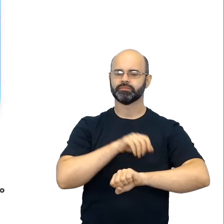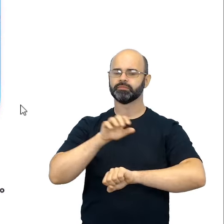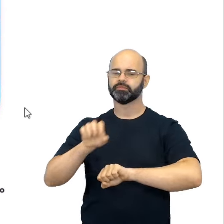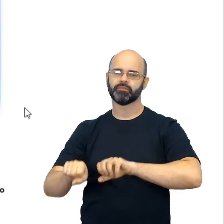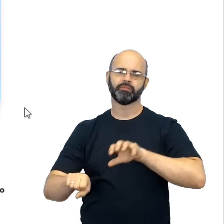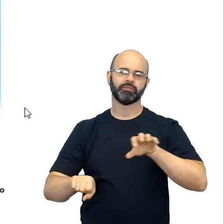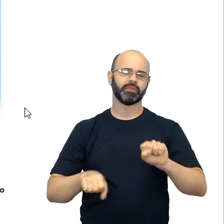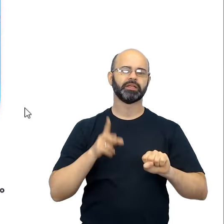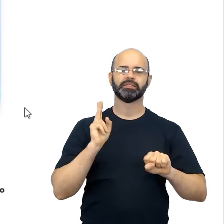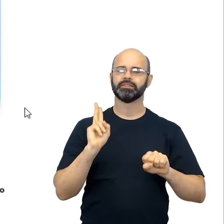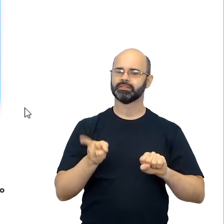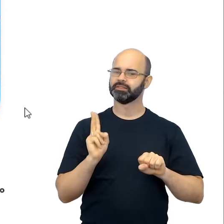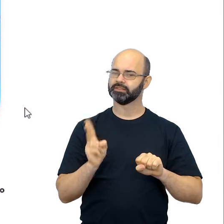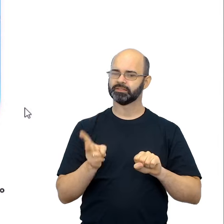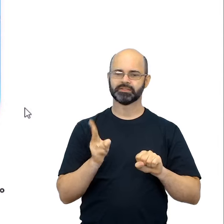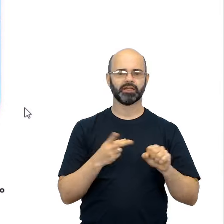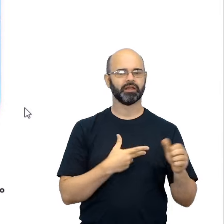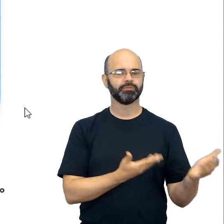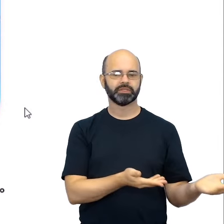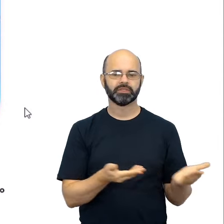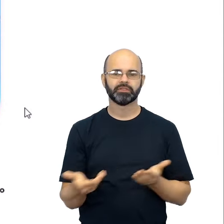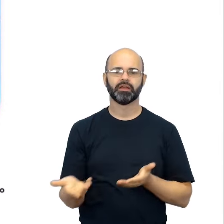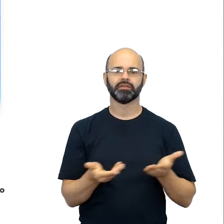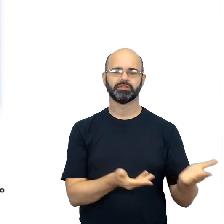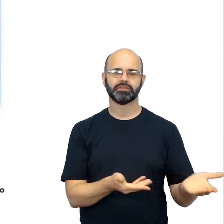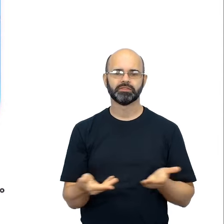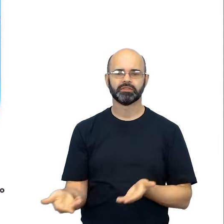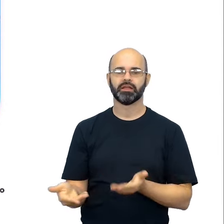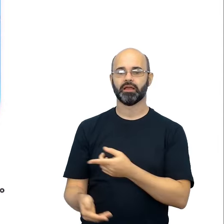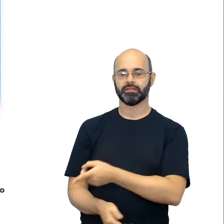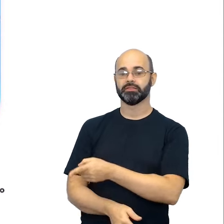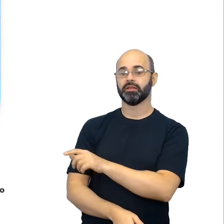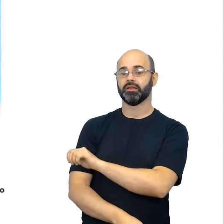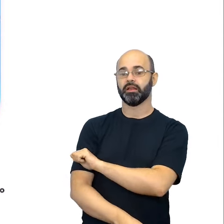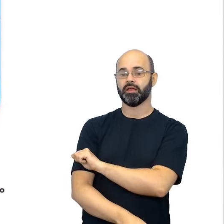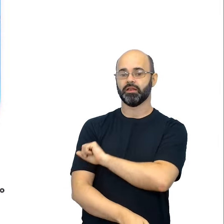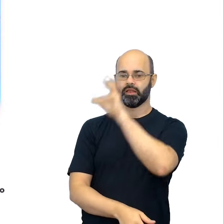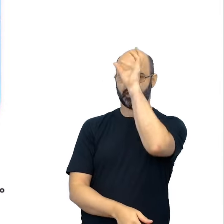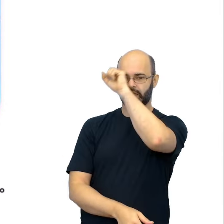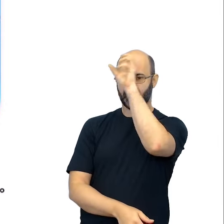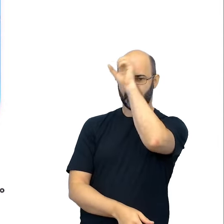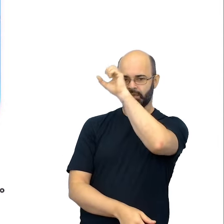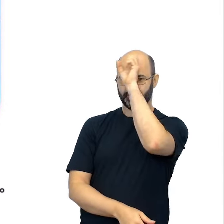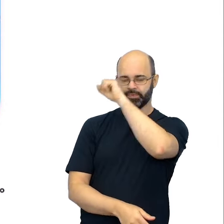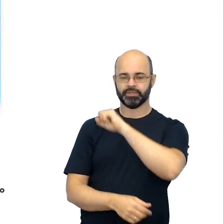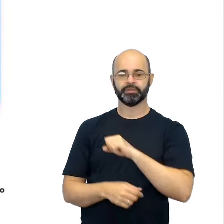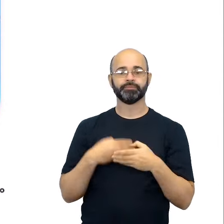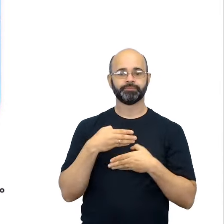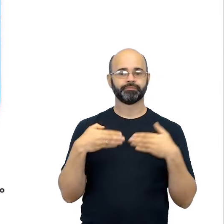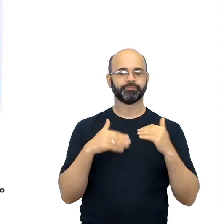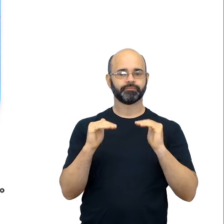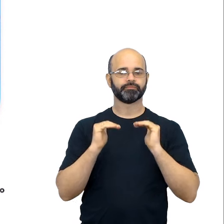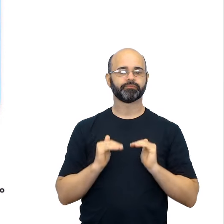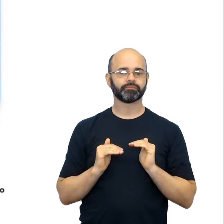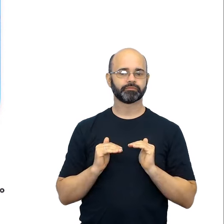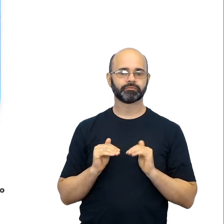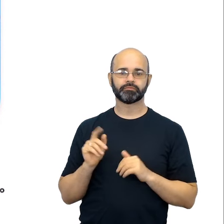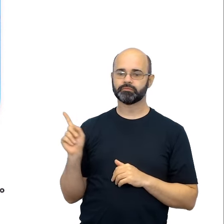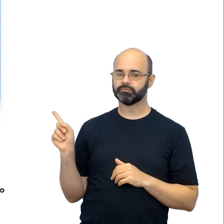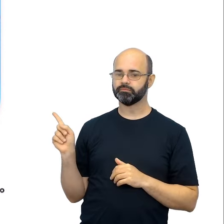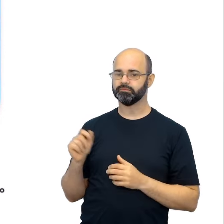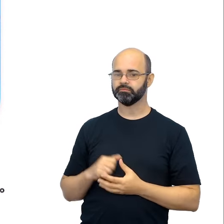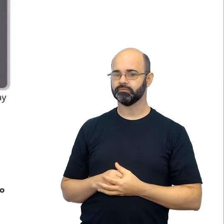né, para ajudar os nossos estudantes na aprendizagem. Aí, quer passar o próximo, Márcia, slide? Isso,